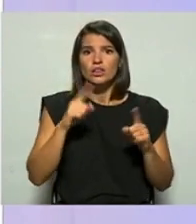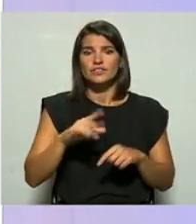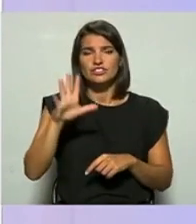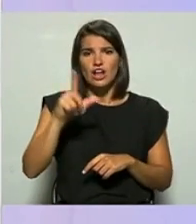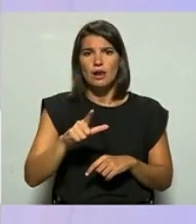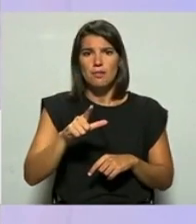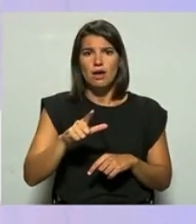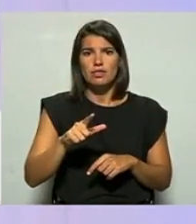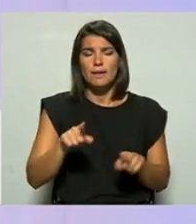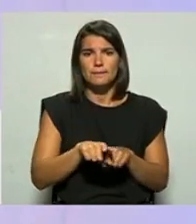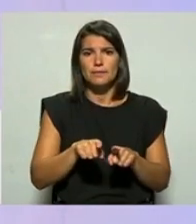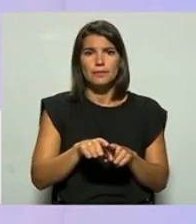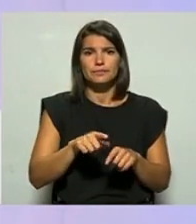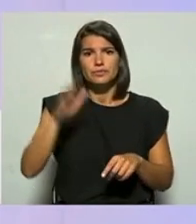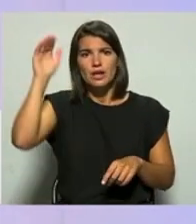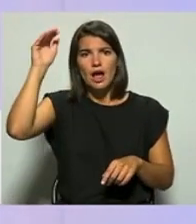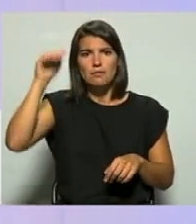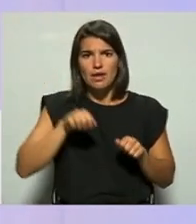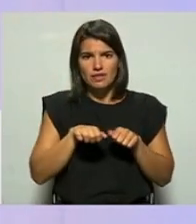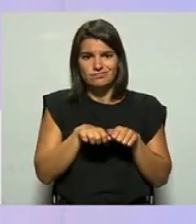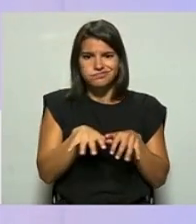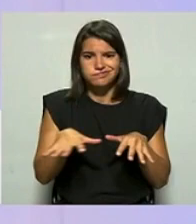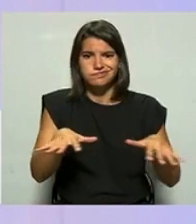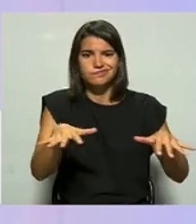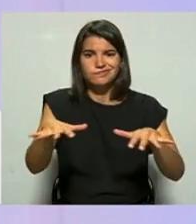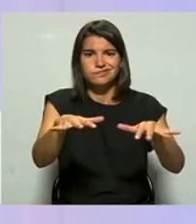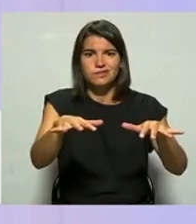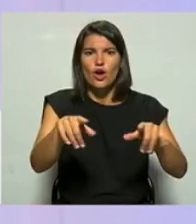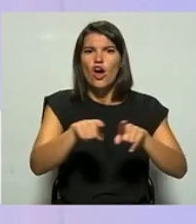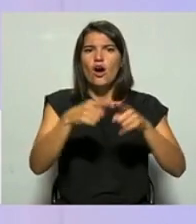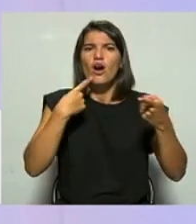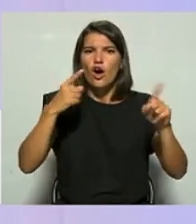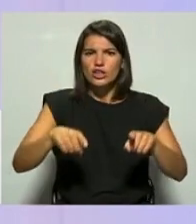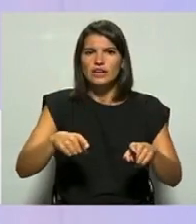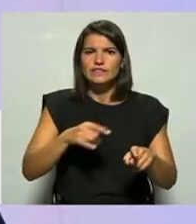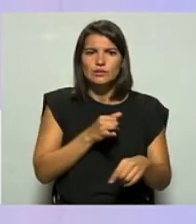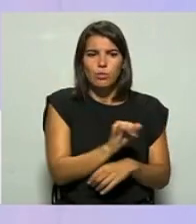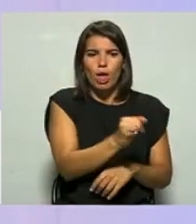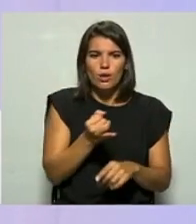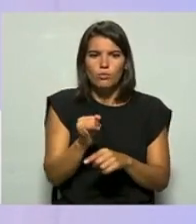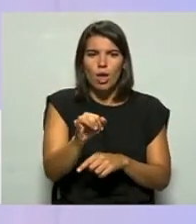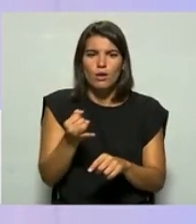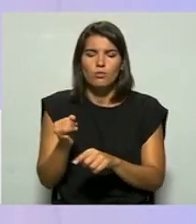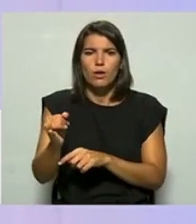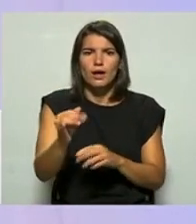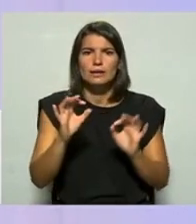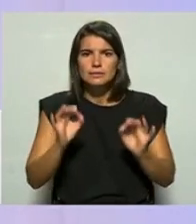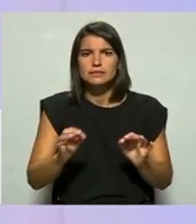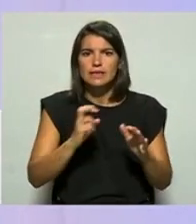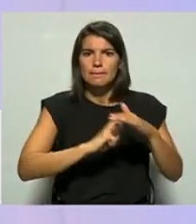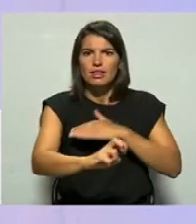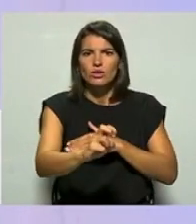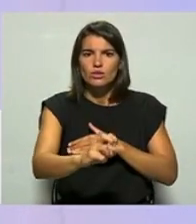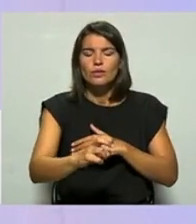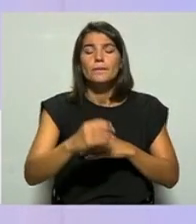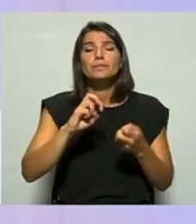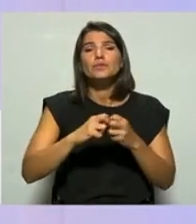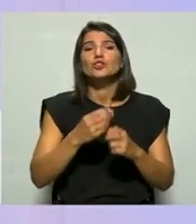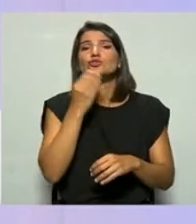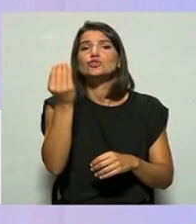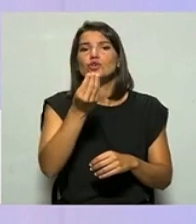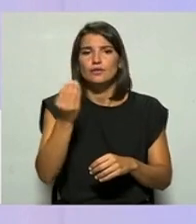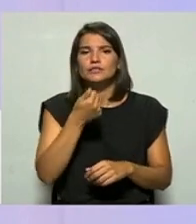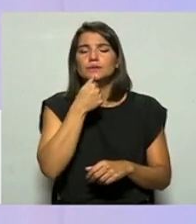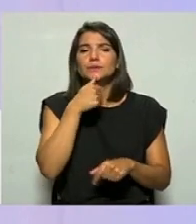Almada com o metro de superfície vamos regar novamente o território é que neste momento não ser utilizados os são as populações dos jovens EA